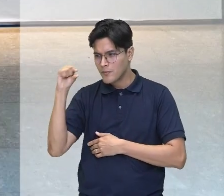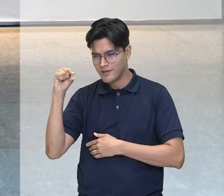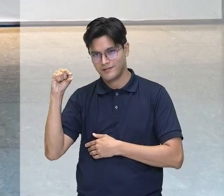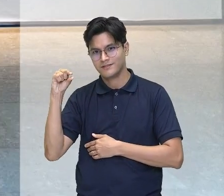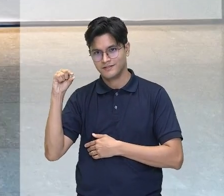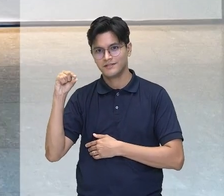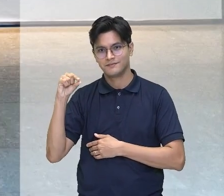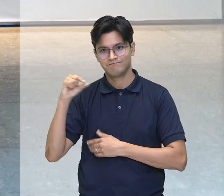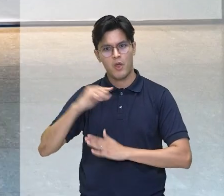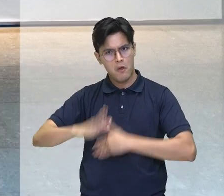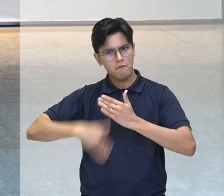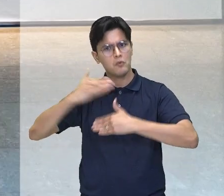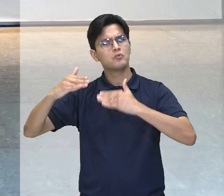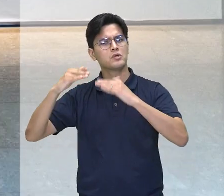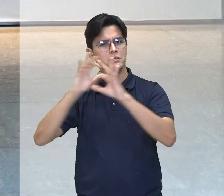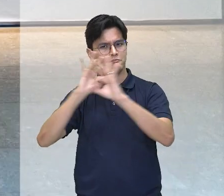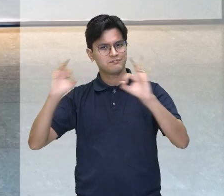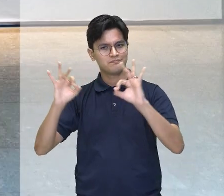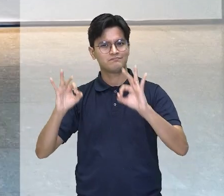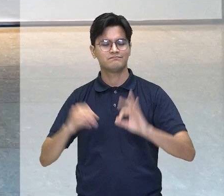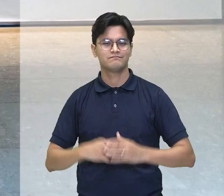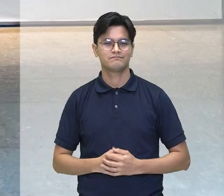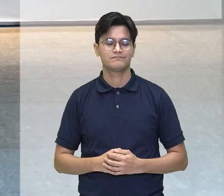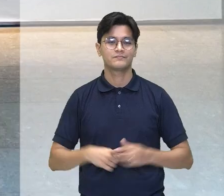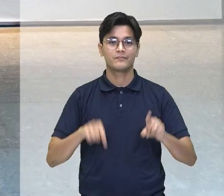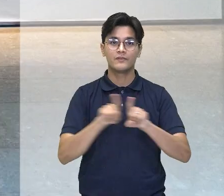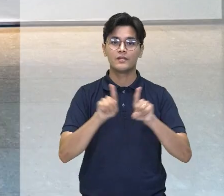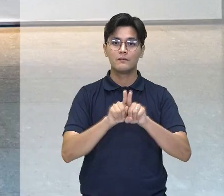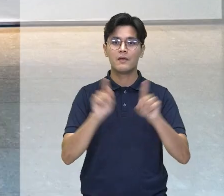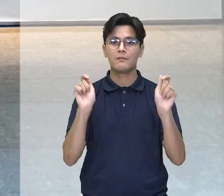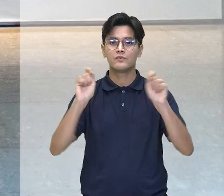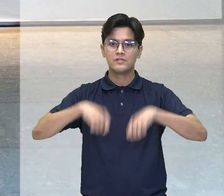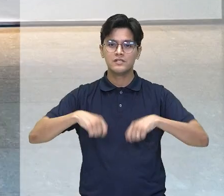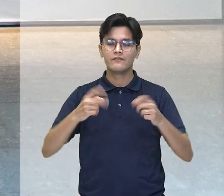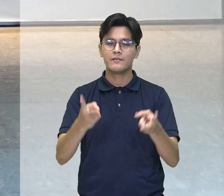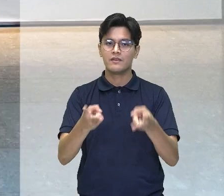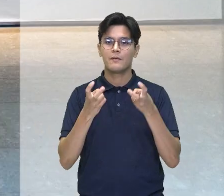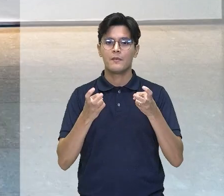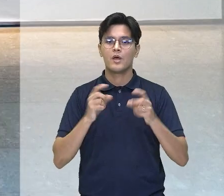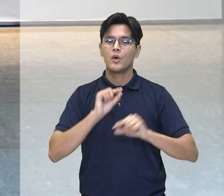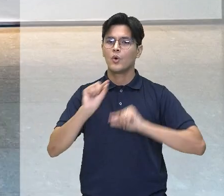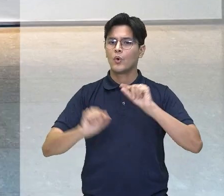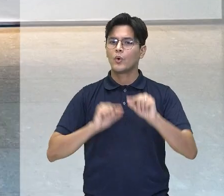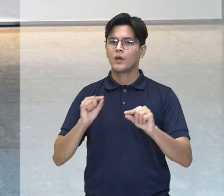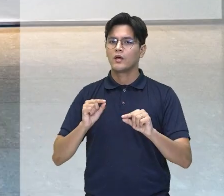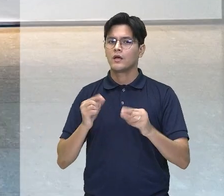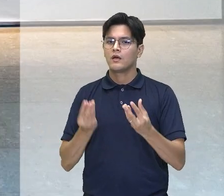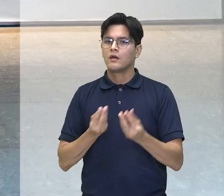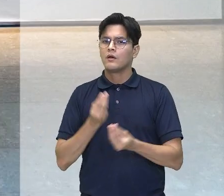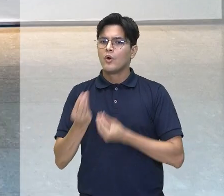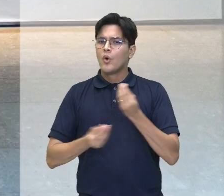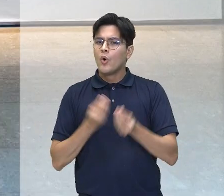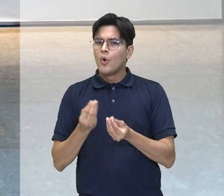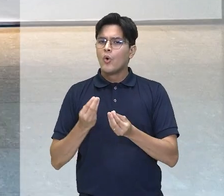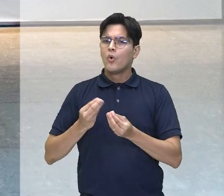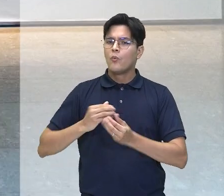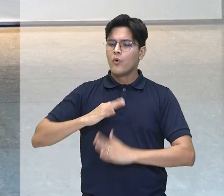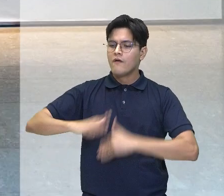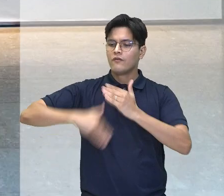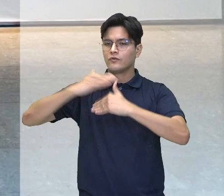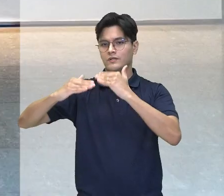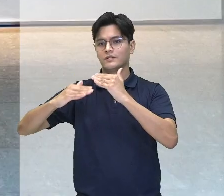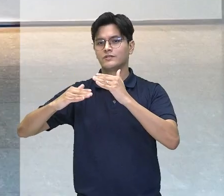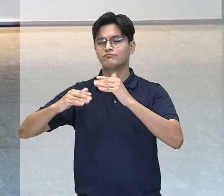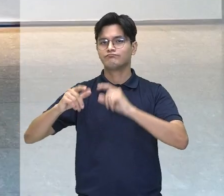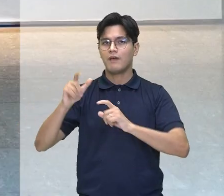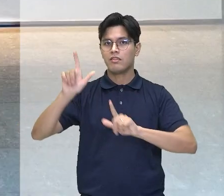evoluíram bastante. Vamos observar também o funcionamento da TV. A TV